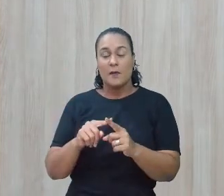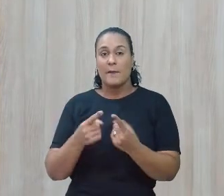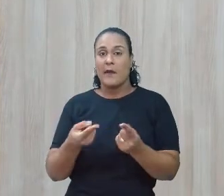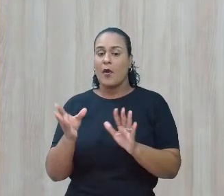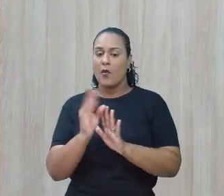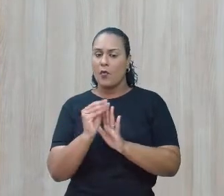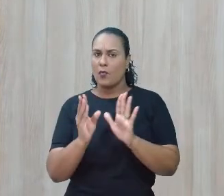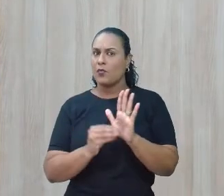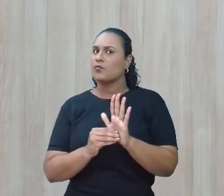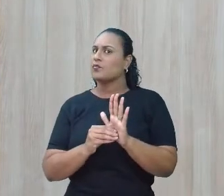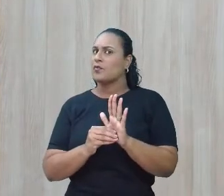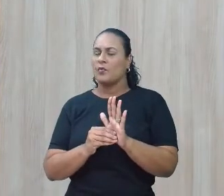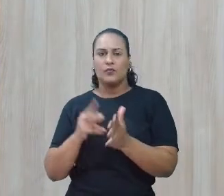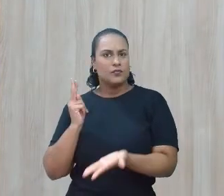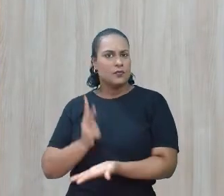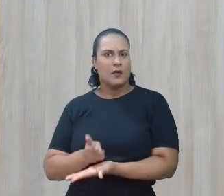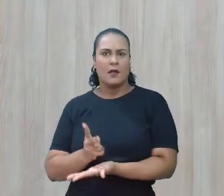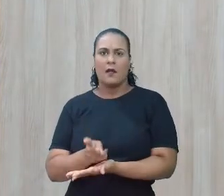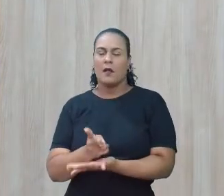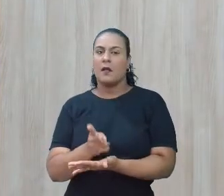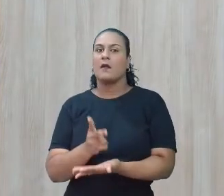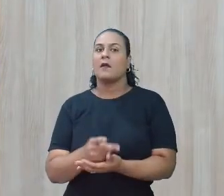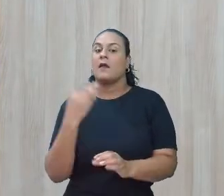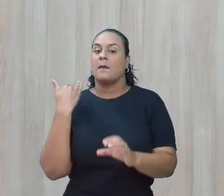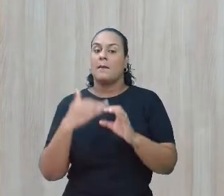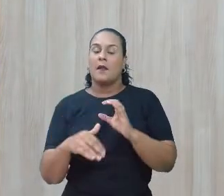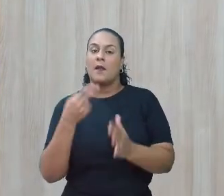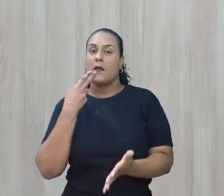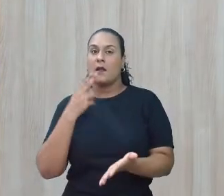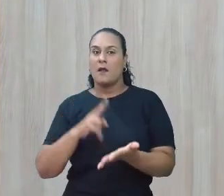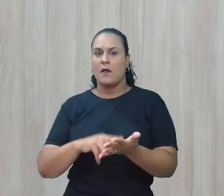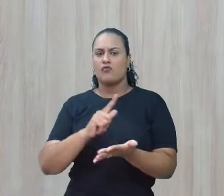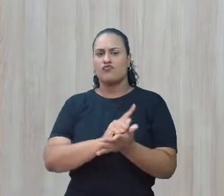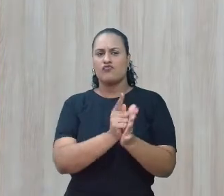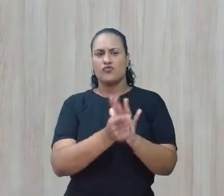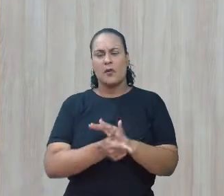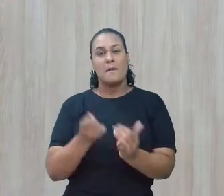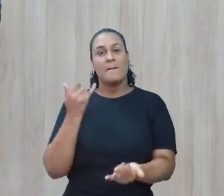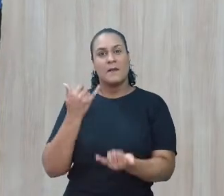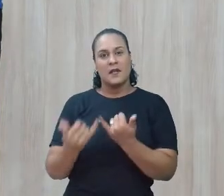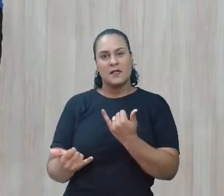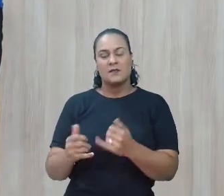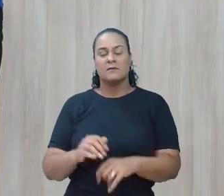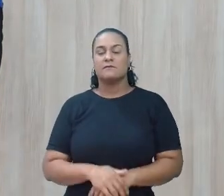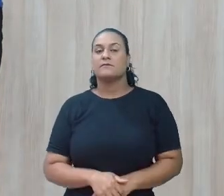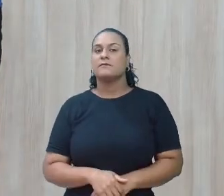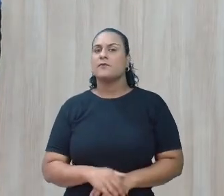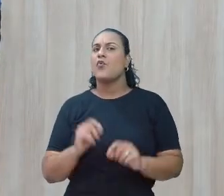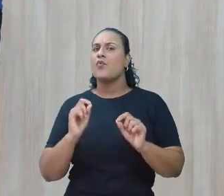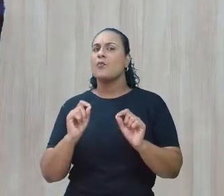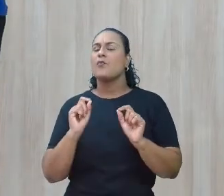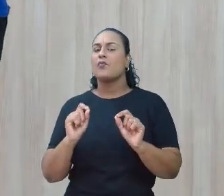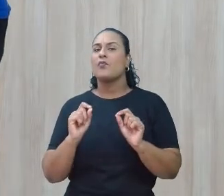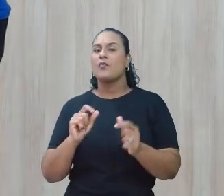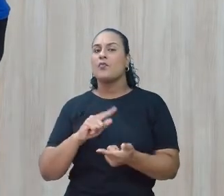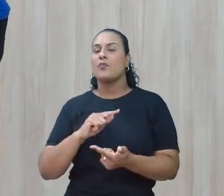conteúdo ele permanece, porque na verdade e-mail e carta são gêneros bem semelhantes. O que muda principalmente é o suporte,